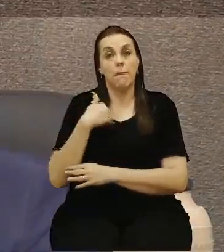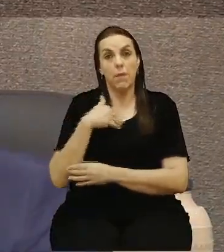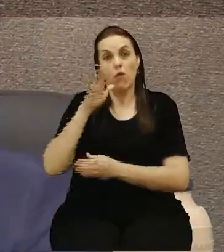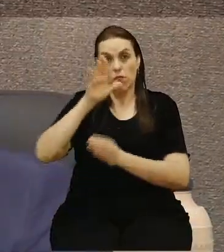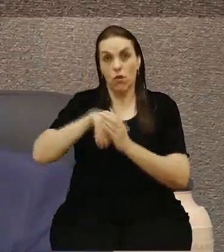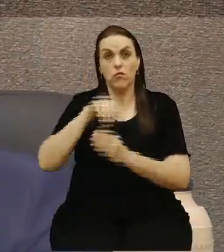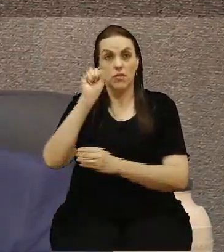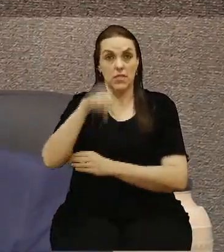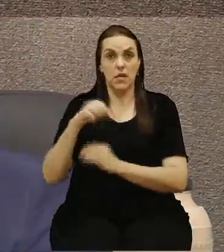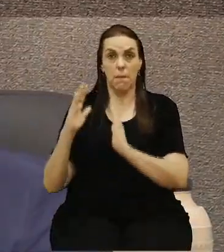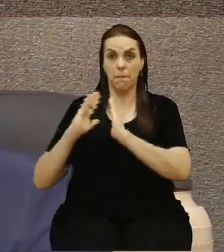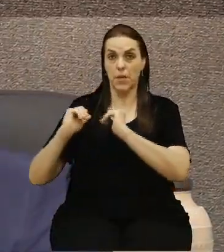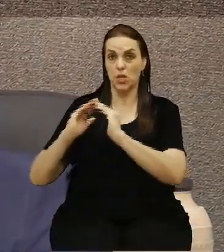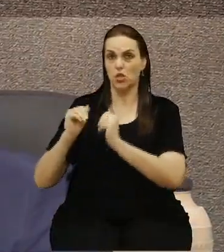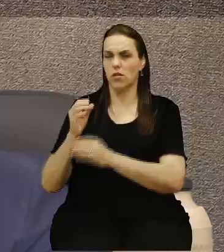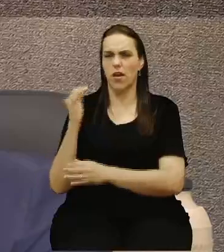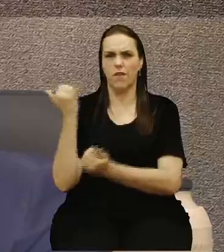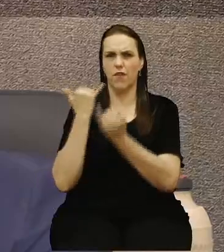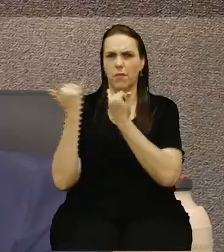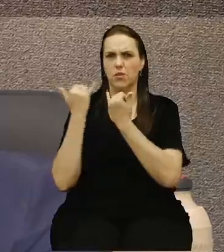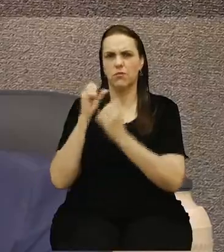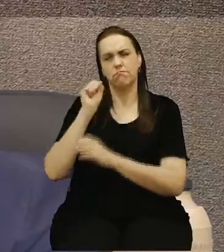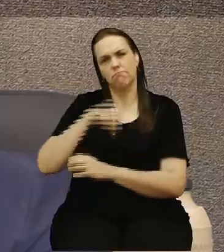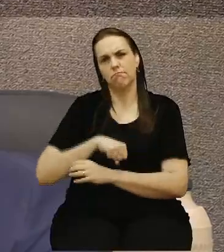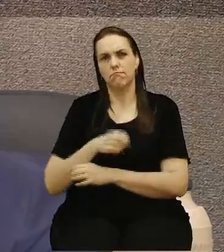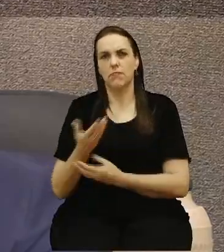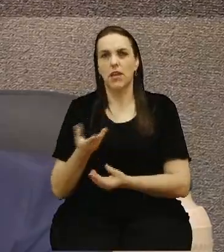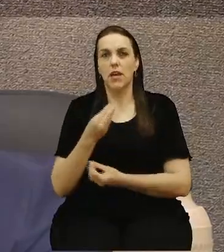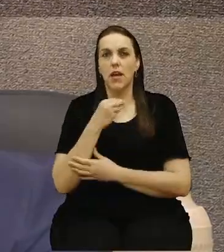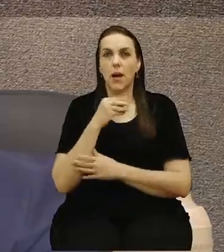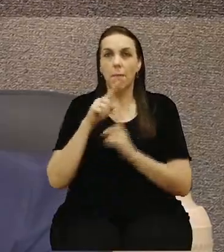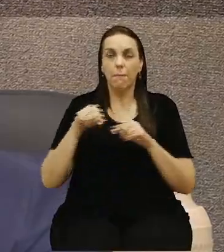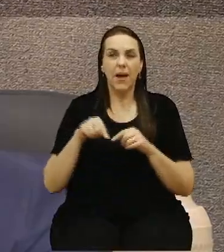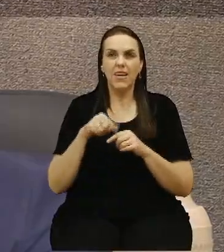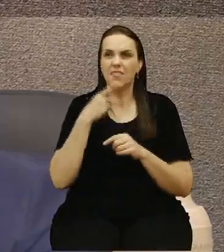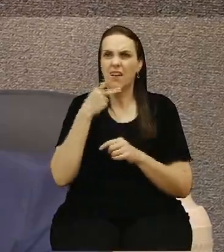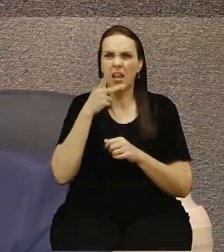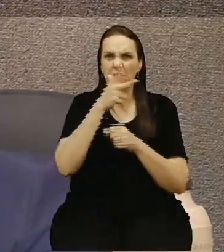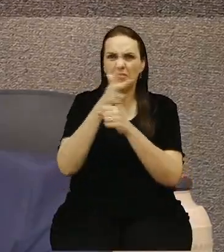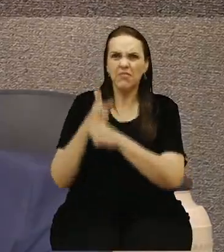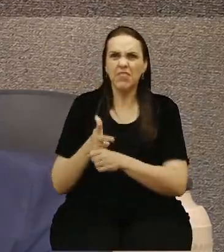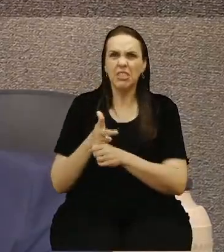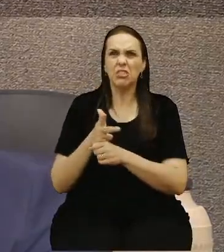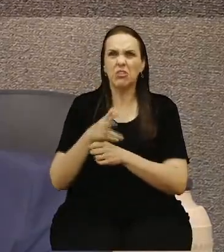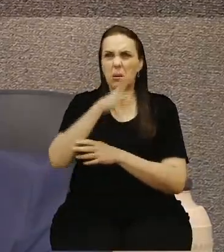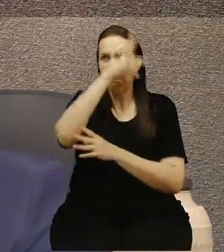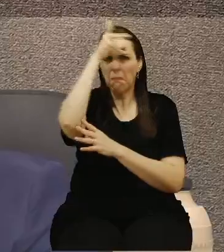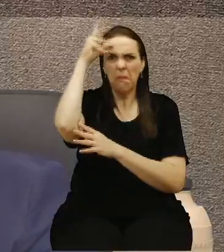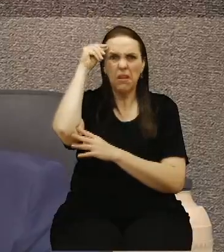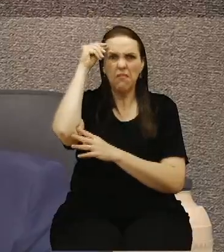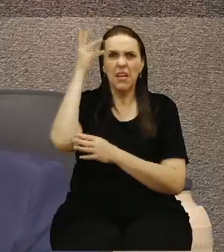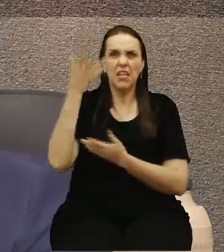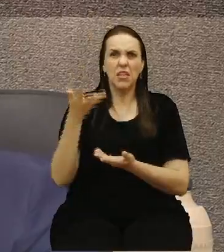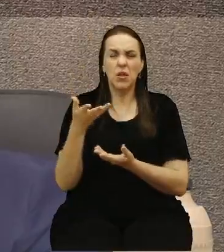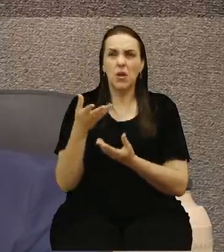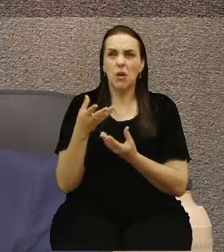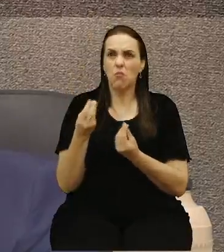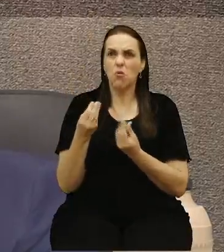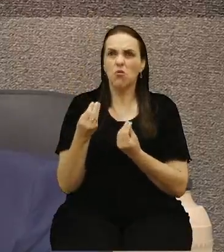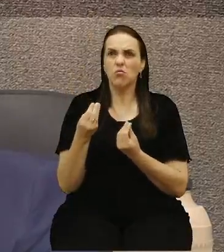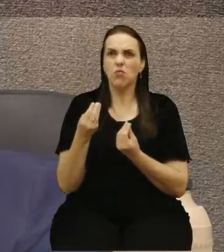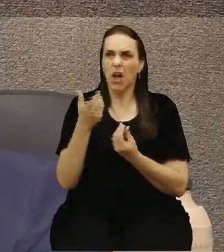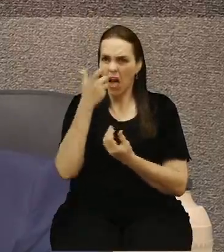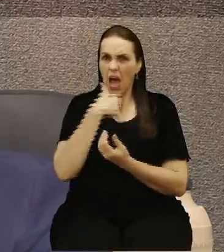sim ao pedido de informações, mas acho que no fim acabou se falando demais desse vídeo do prefeito. Não entendi muito, declarar o voto. porque eu acho que o prefeito tem